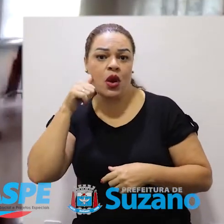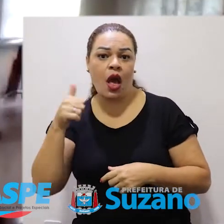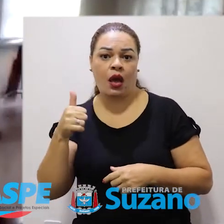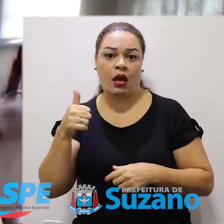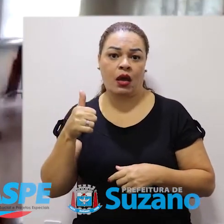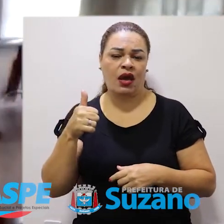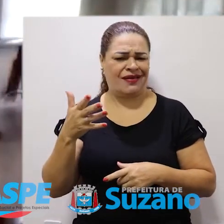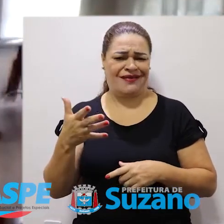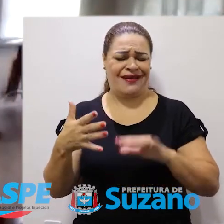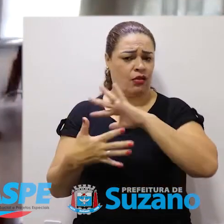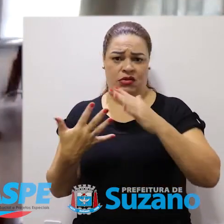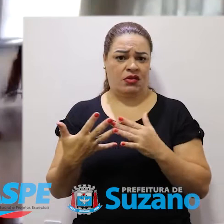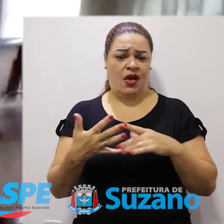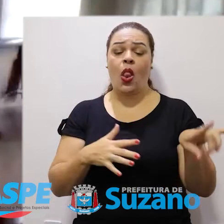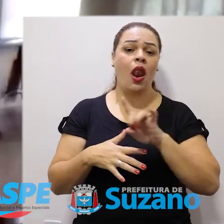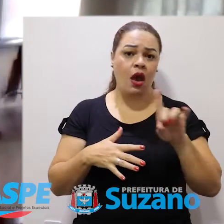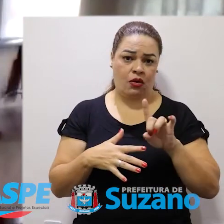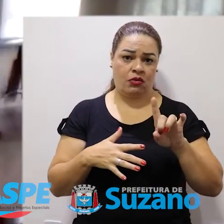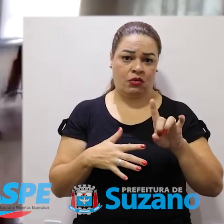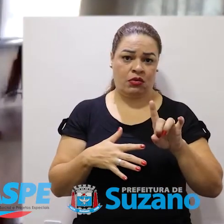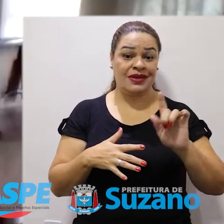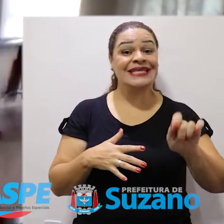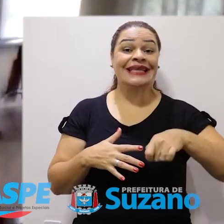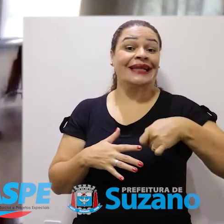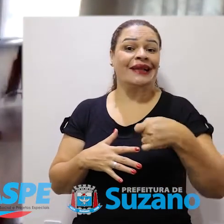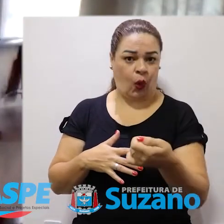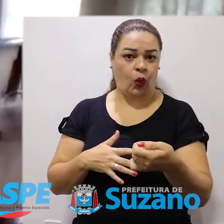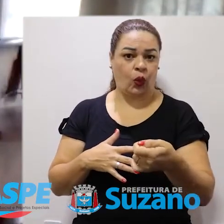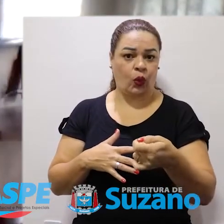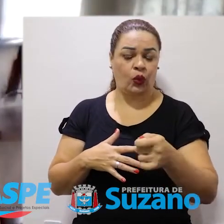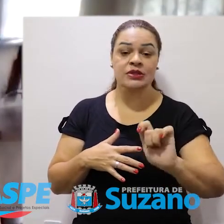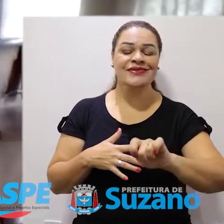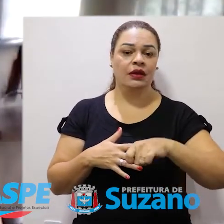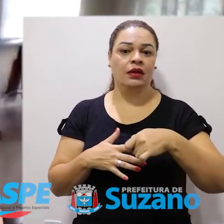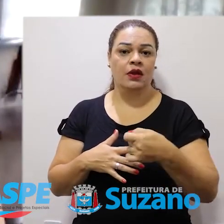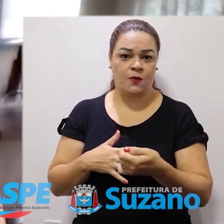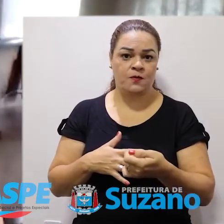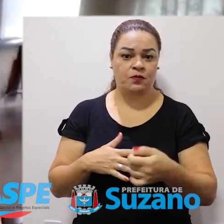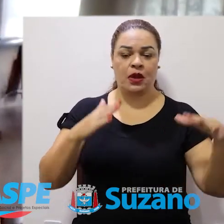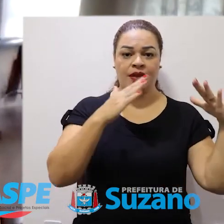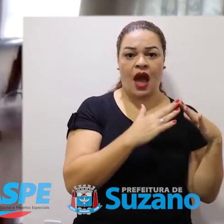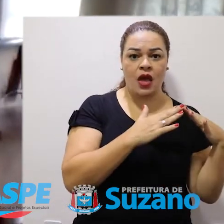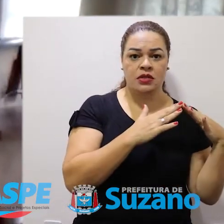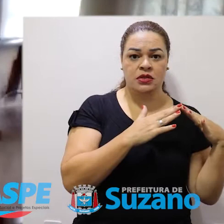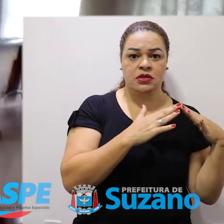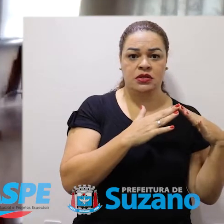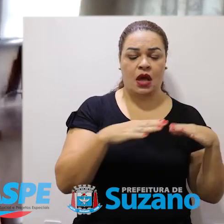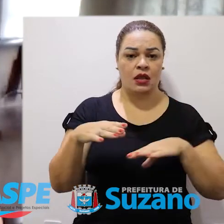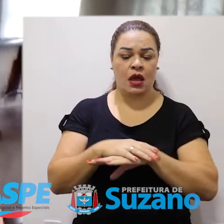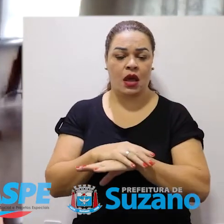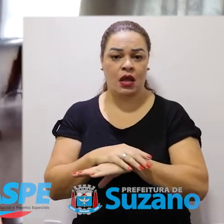não é língua de sinais. Isso não é língua de sinais. Isso são sinais. É a mesma coisa de eu dizer casa,